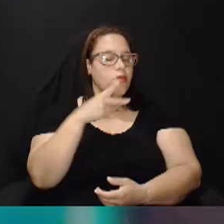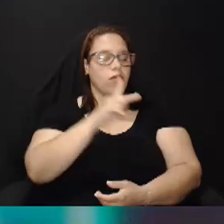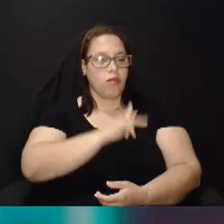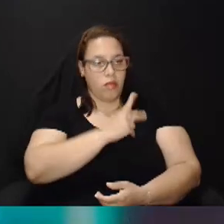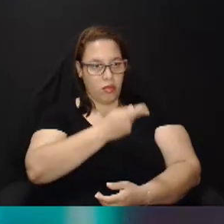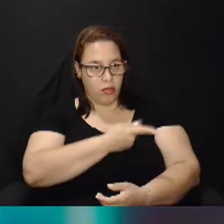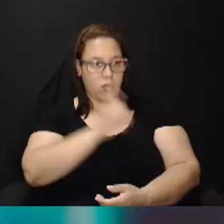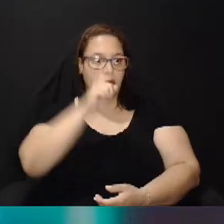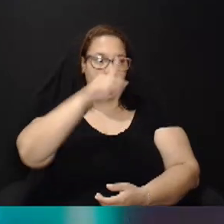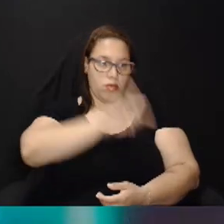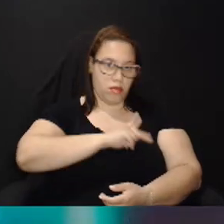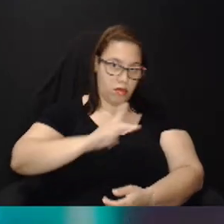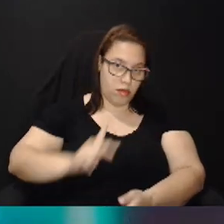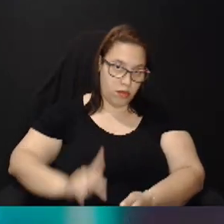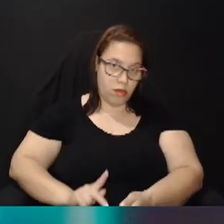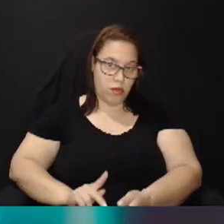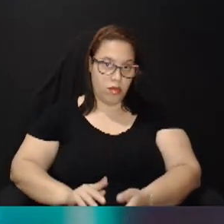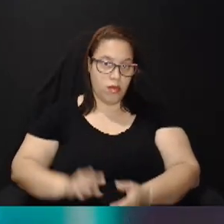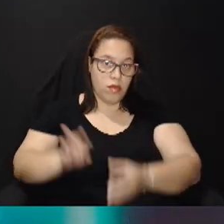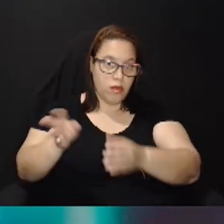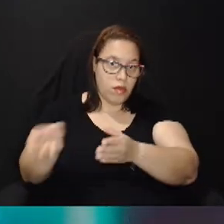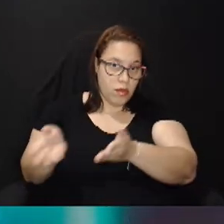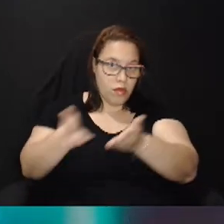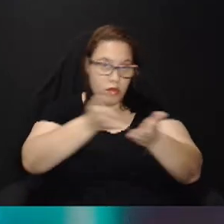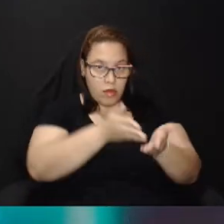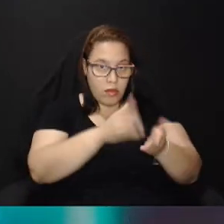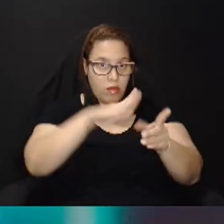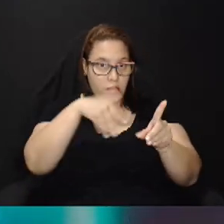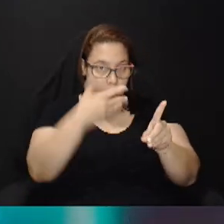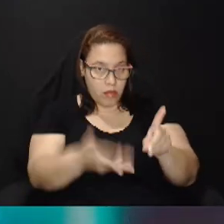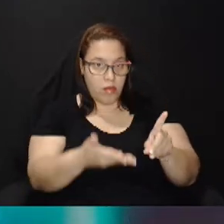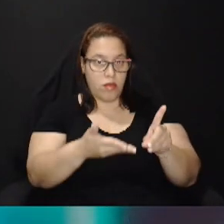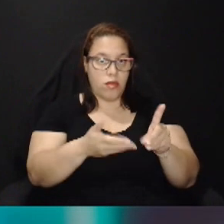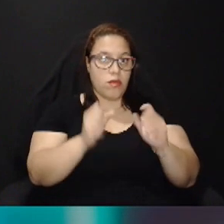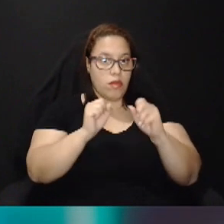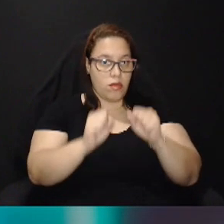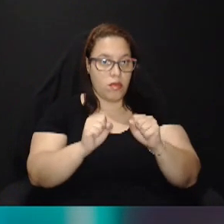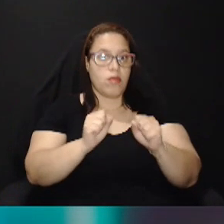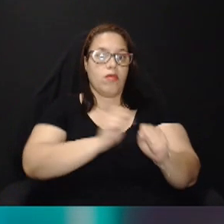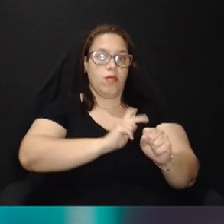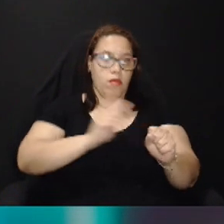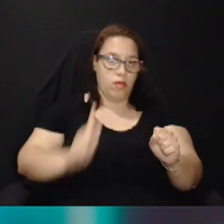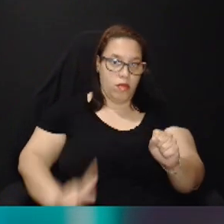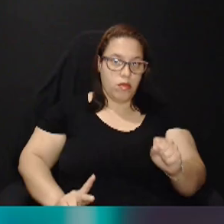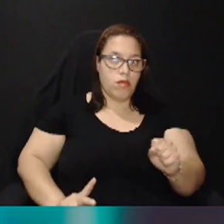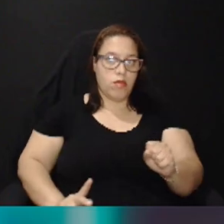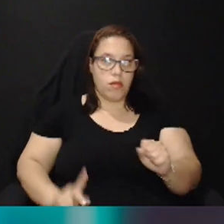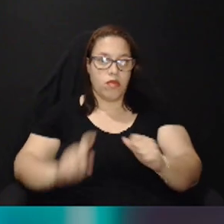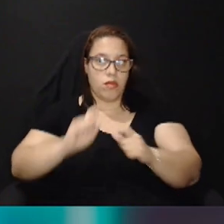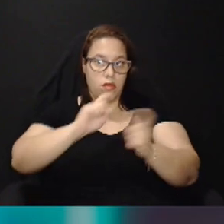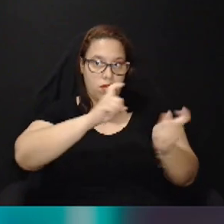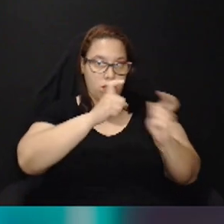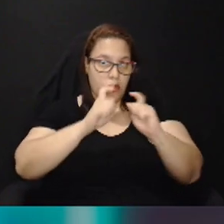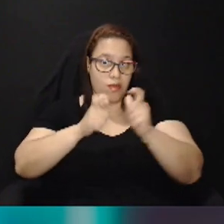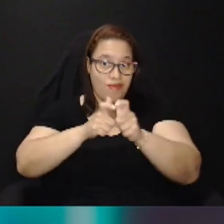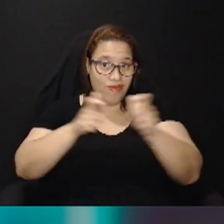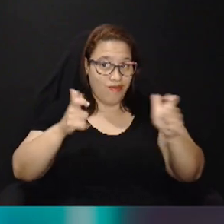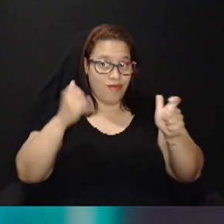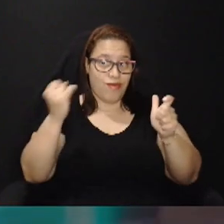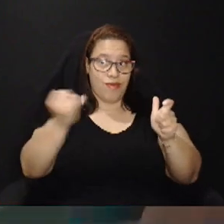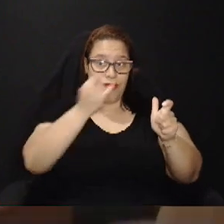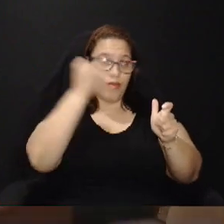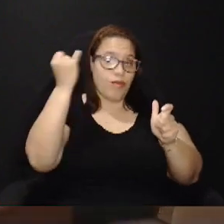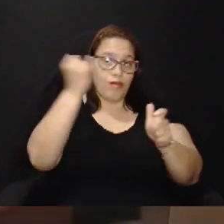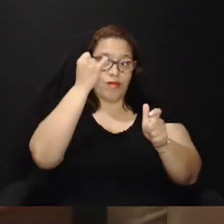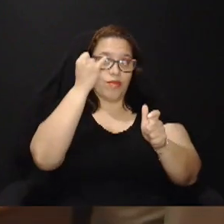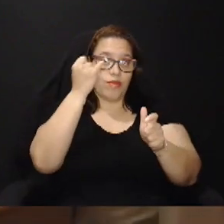me transmitiu, me passou essa honra de poder presidir, né, reuniões de tamanha relevância, de tamanha importância,